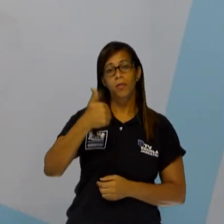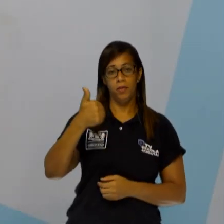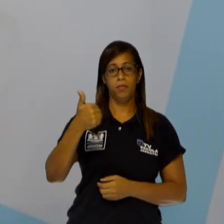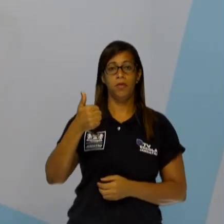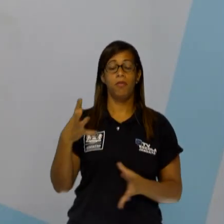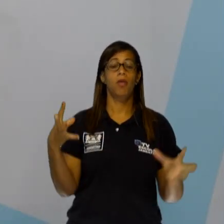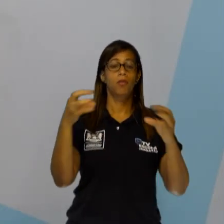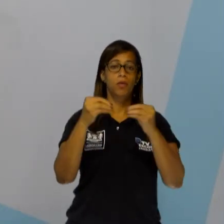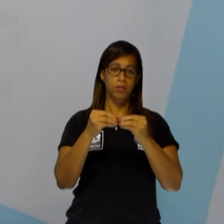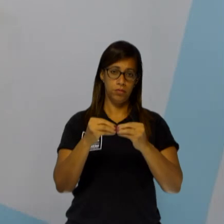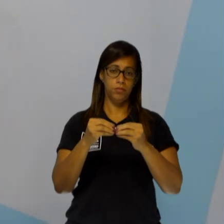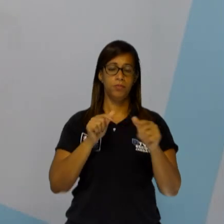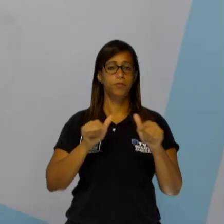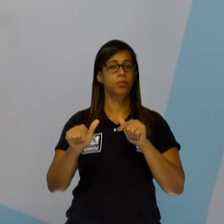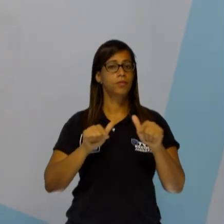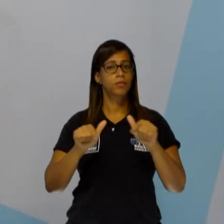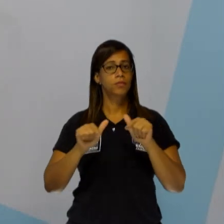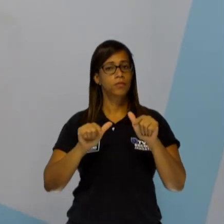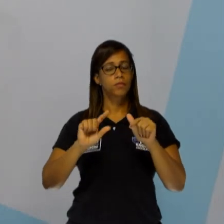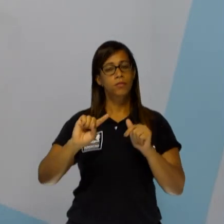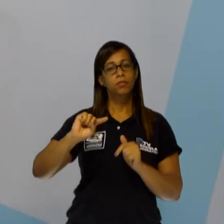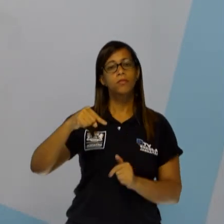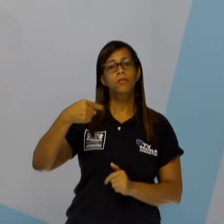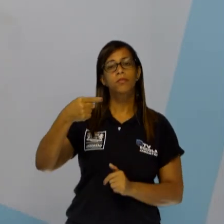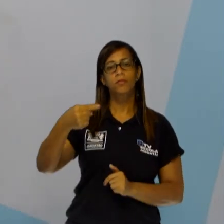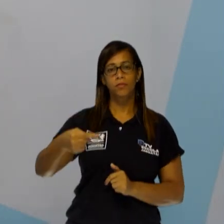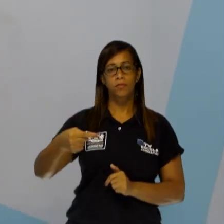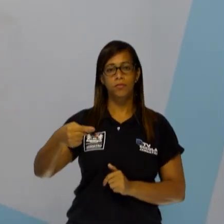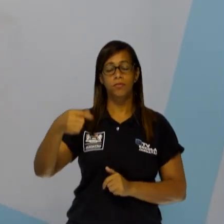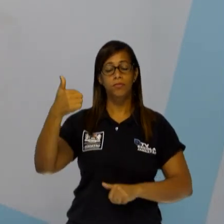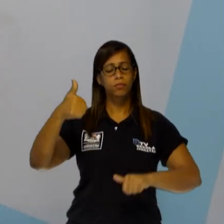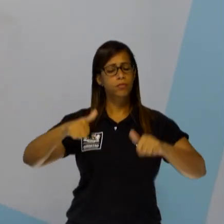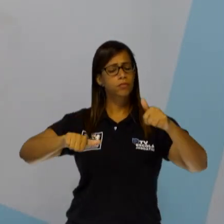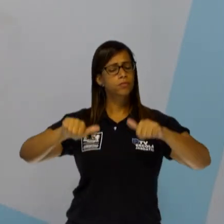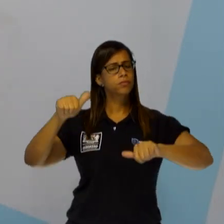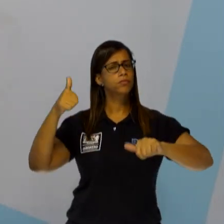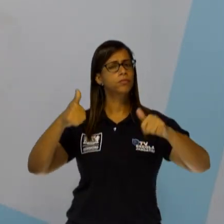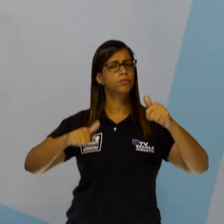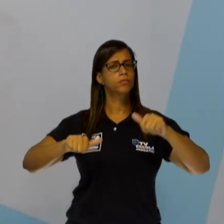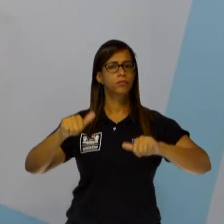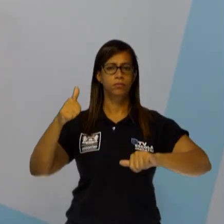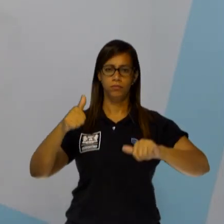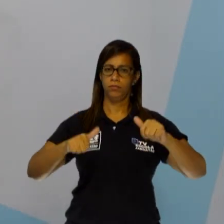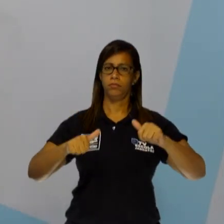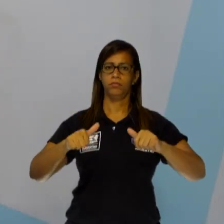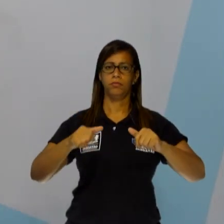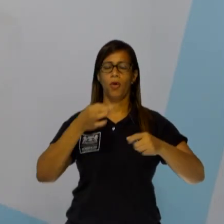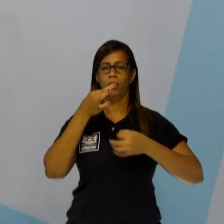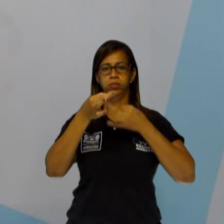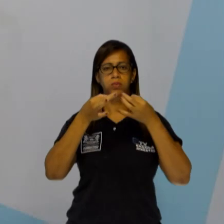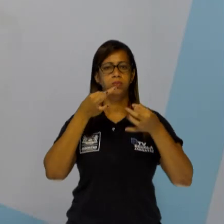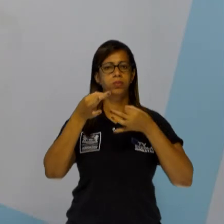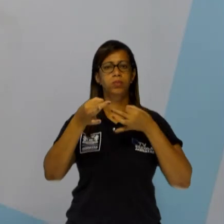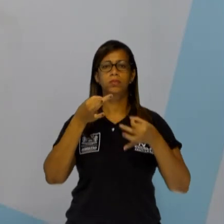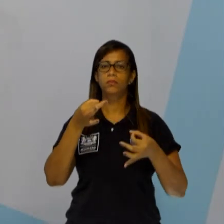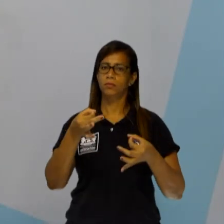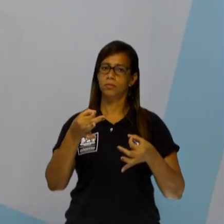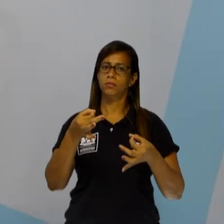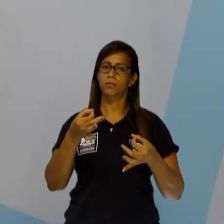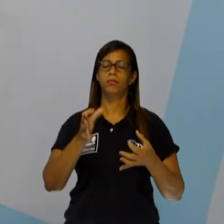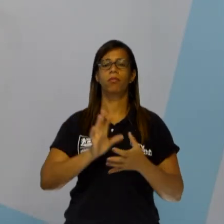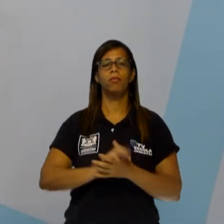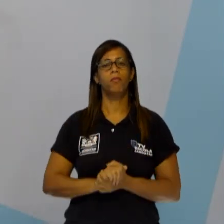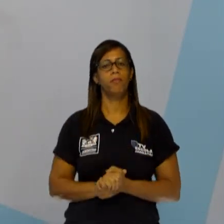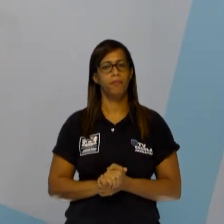obra. Em seguida, a gente coloca ali uma análise, né? E depois fazemos o nosso julgamento, se a gente indica ou não